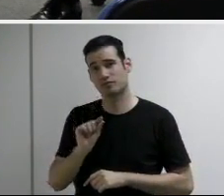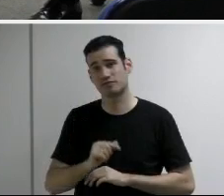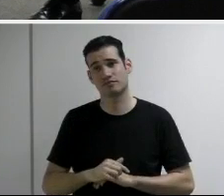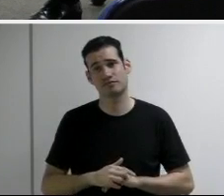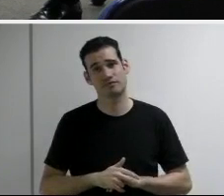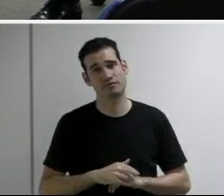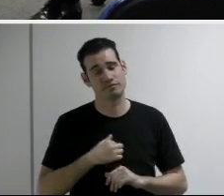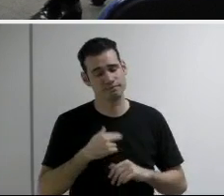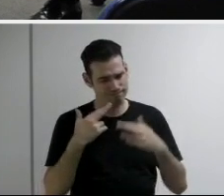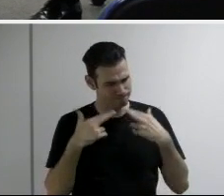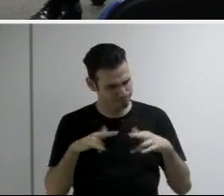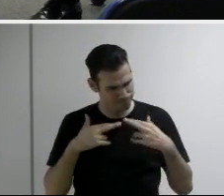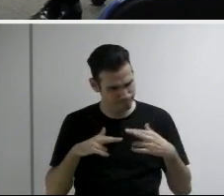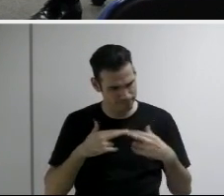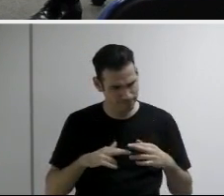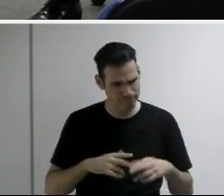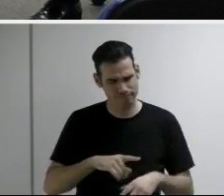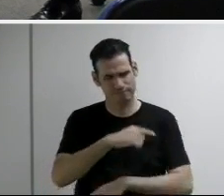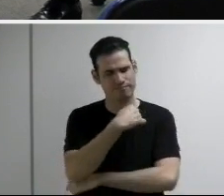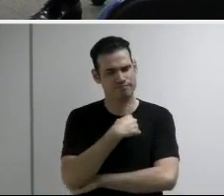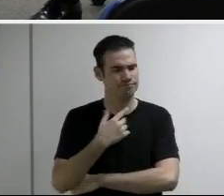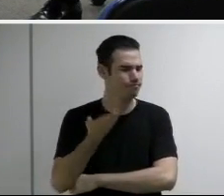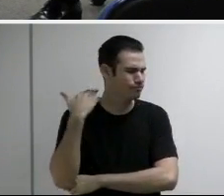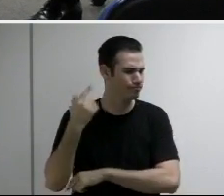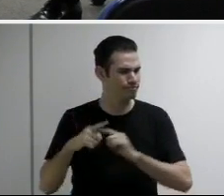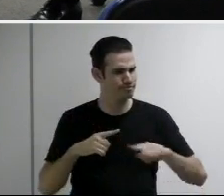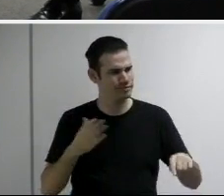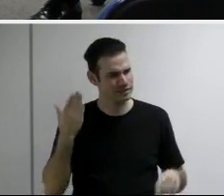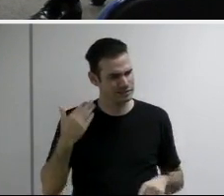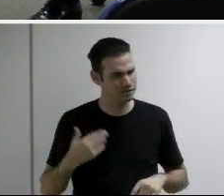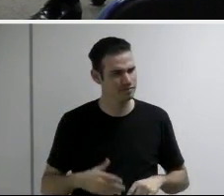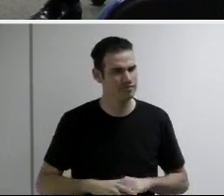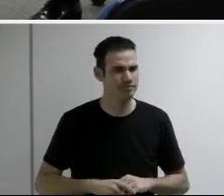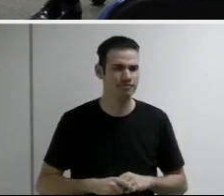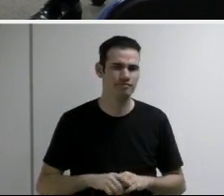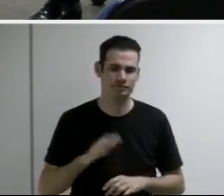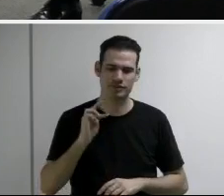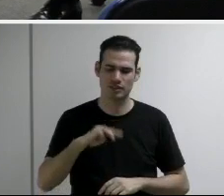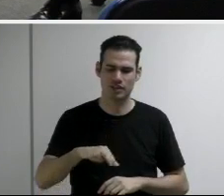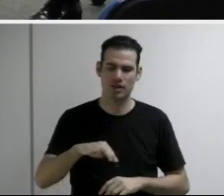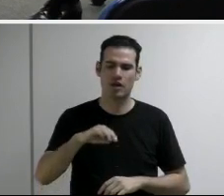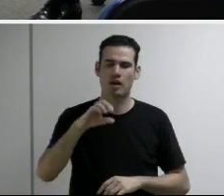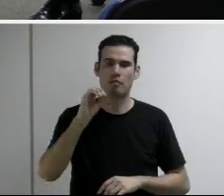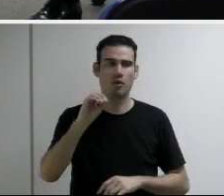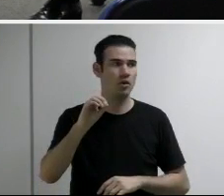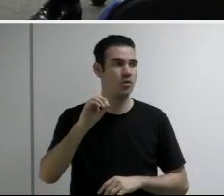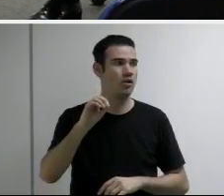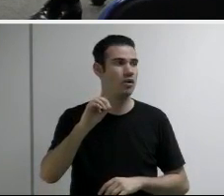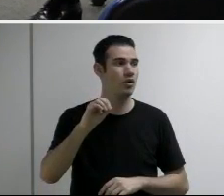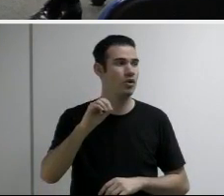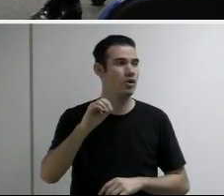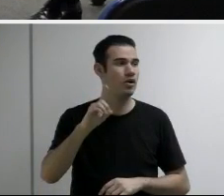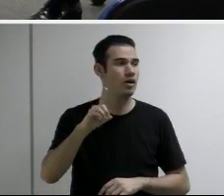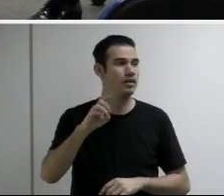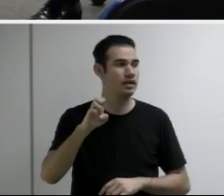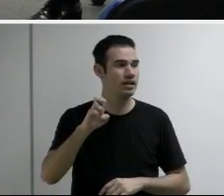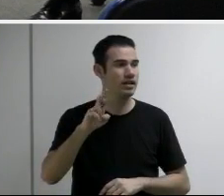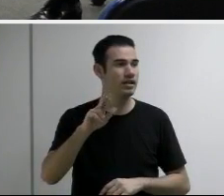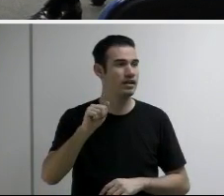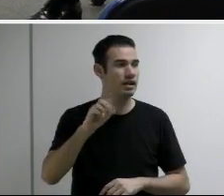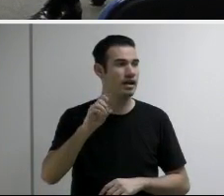eu faço, e eu até falei isso num painel a semana passada, onde o moderador depois me tirou o microfone, então vou pedir para o Danilo não